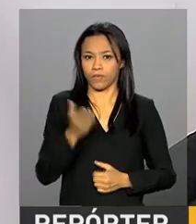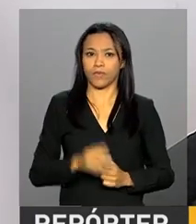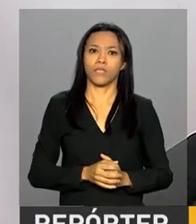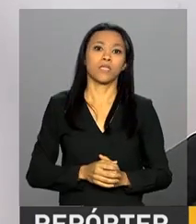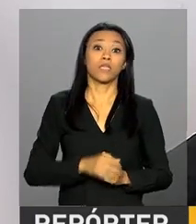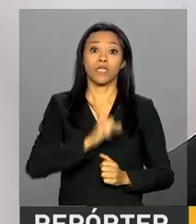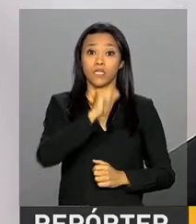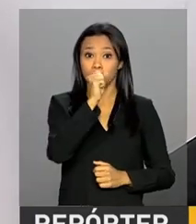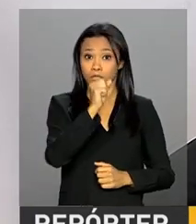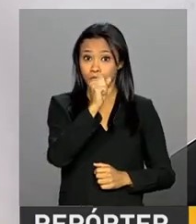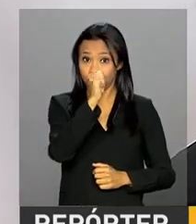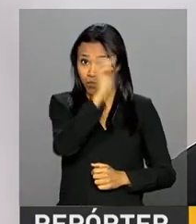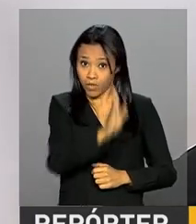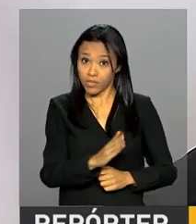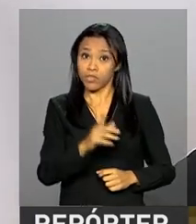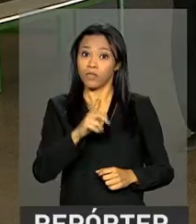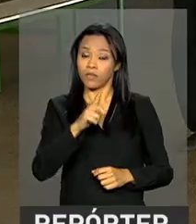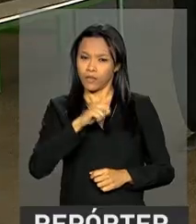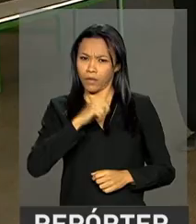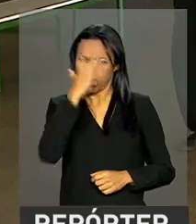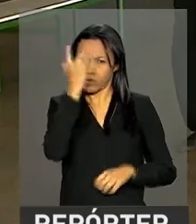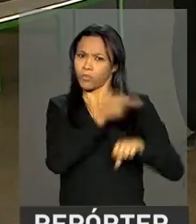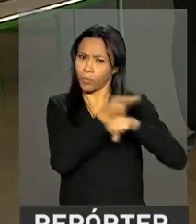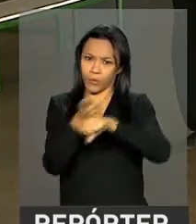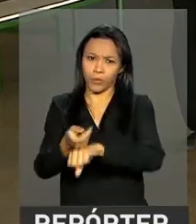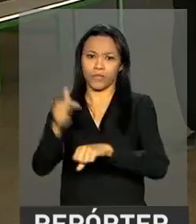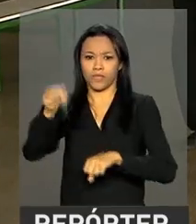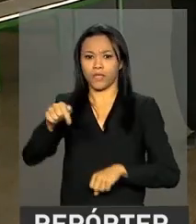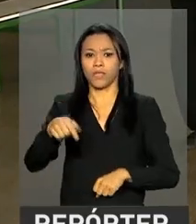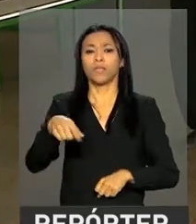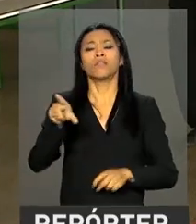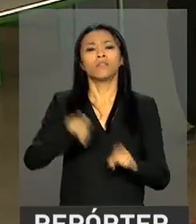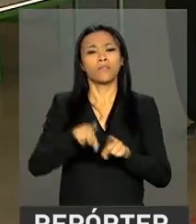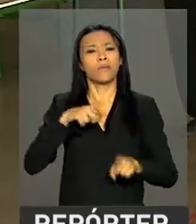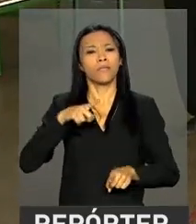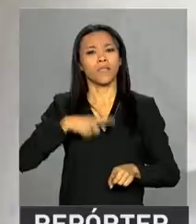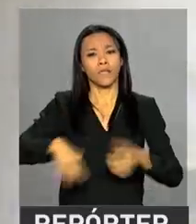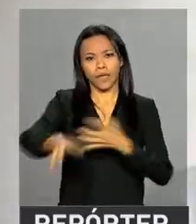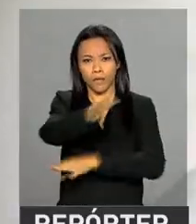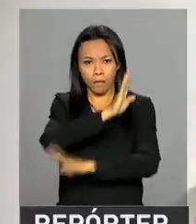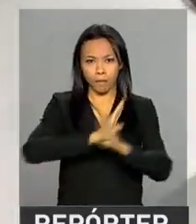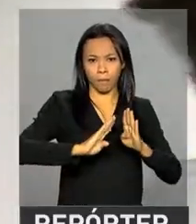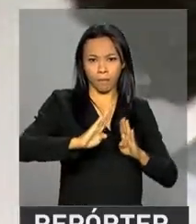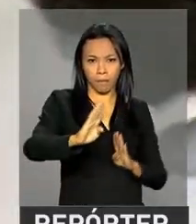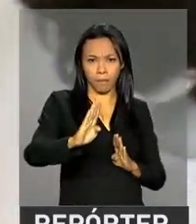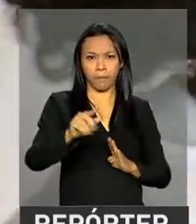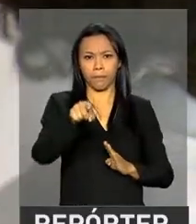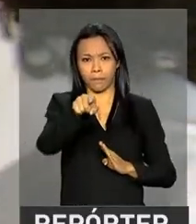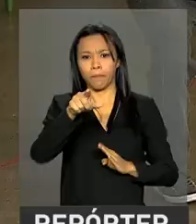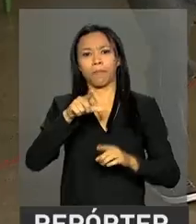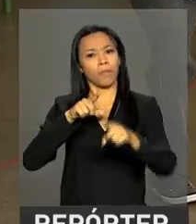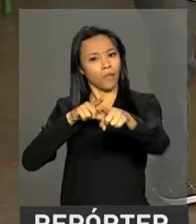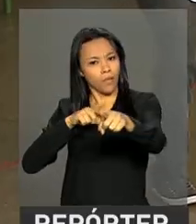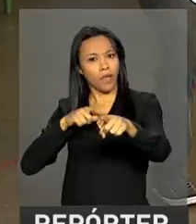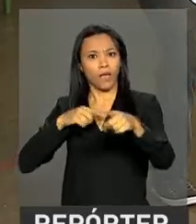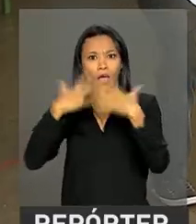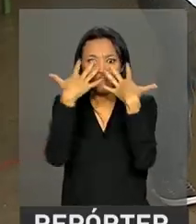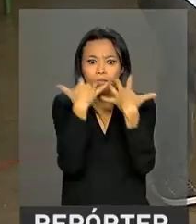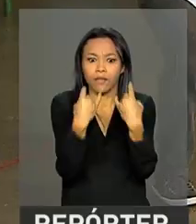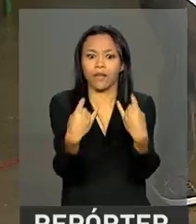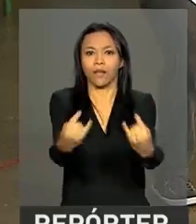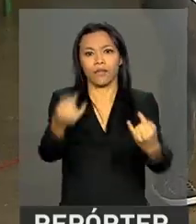tem muita gente para curar com pontura. Artes marciais tradicionais como o Tai Chi Chuan também têm atraído